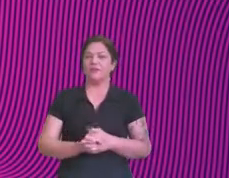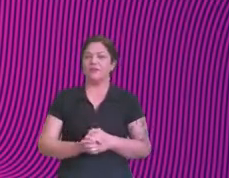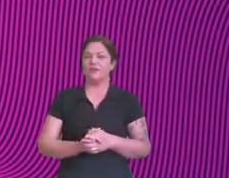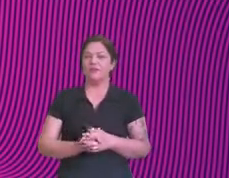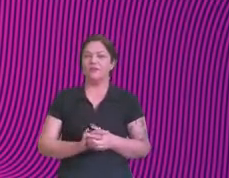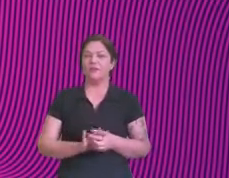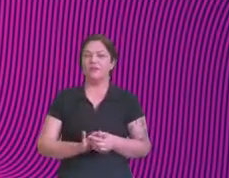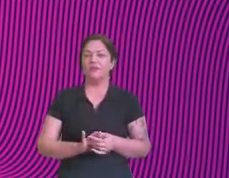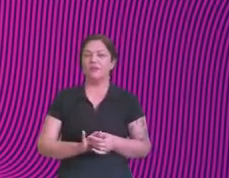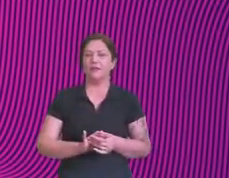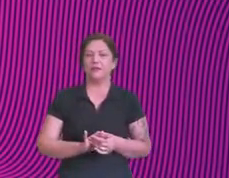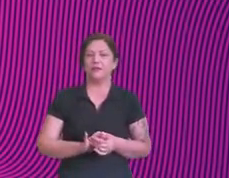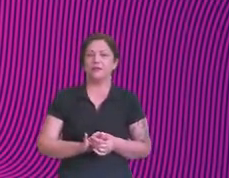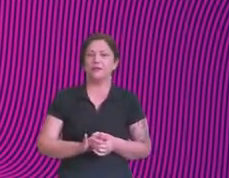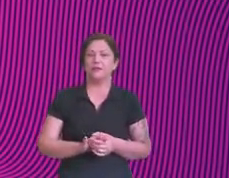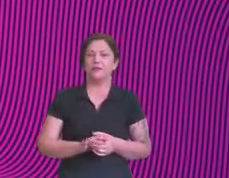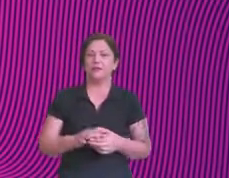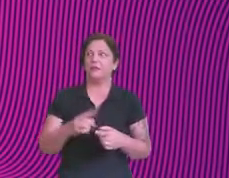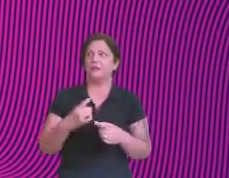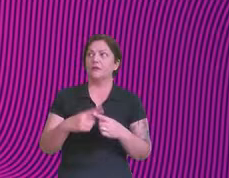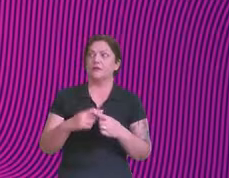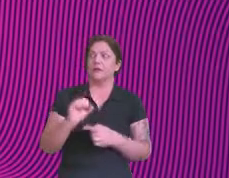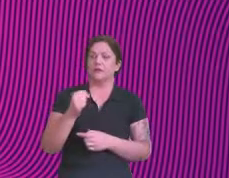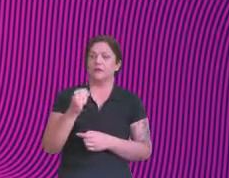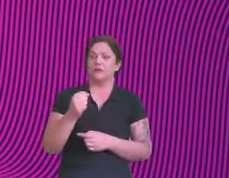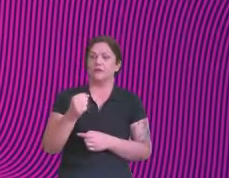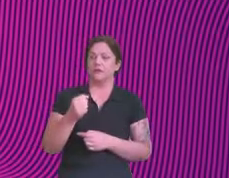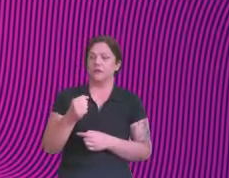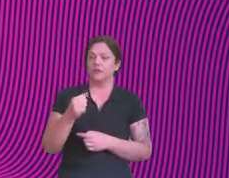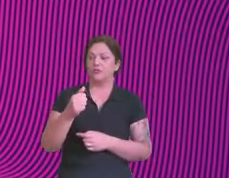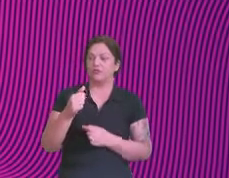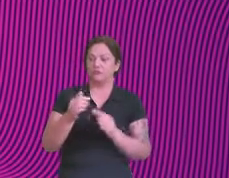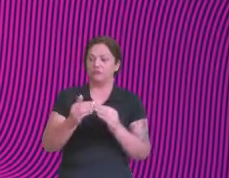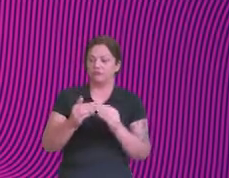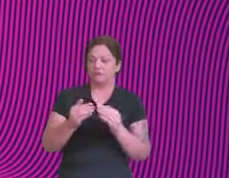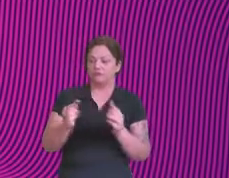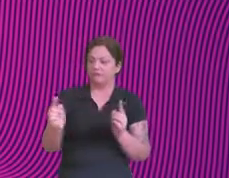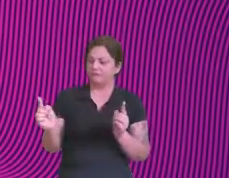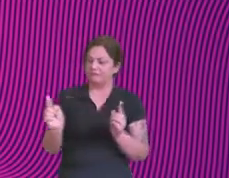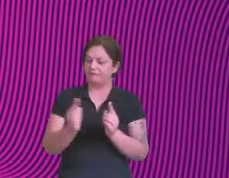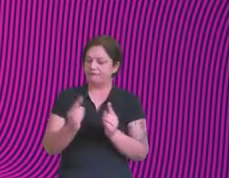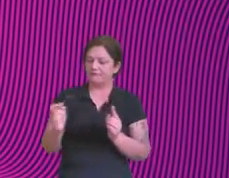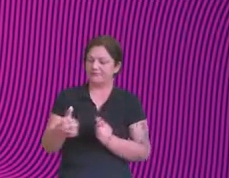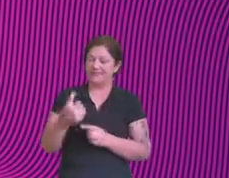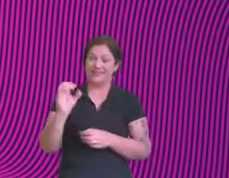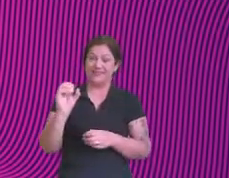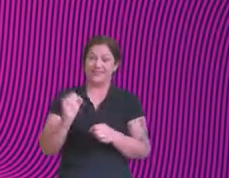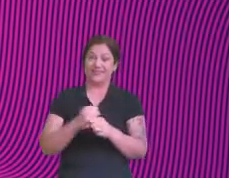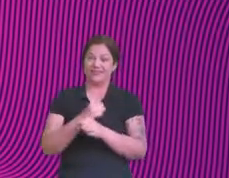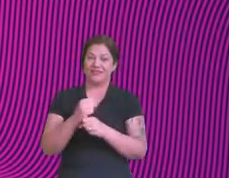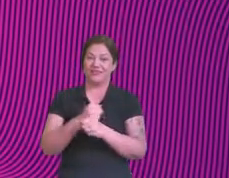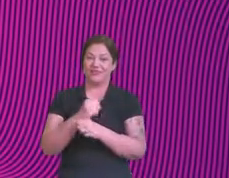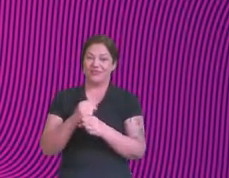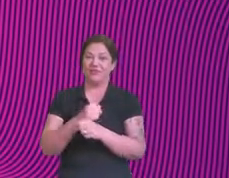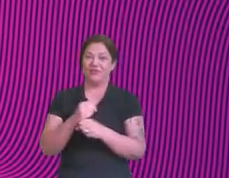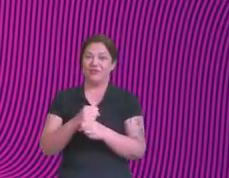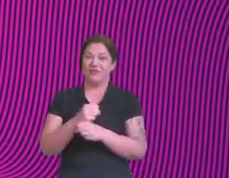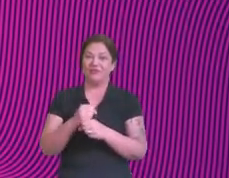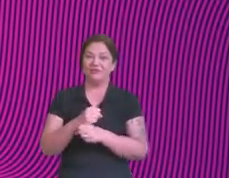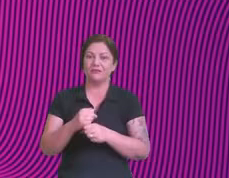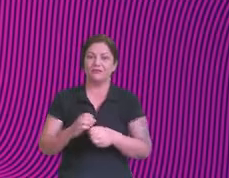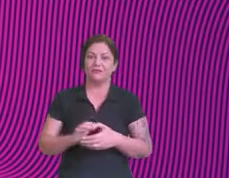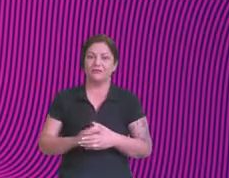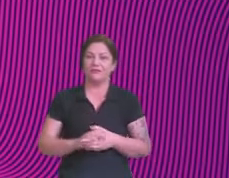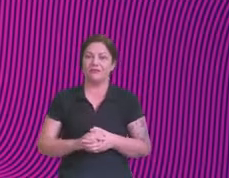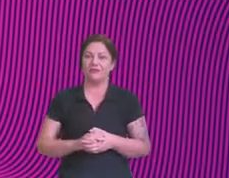10 anos, de 8 a 10 anos em média, e não precisa ter mixoma, tá? Então, para a gente comprovar que a